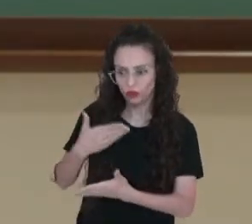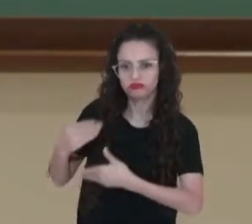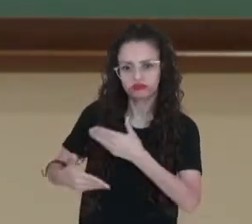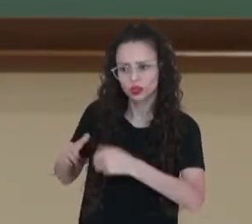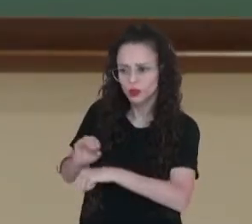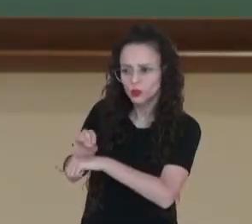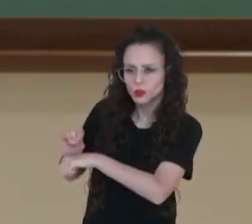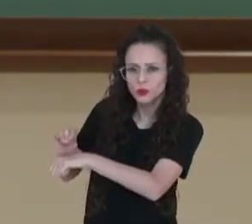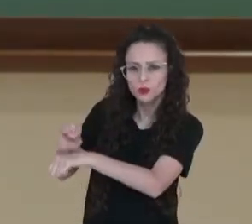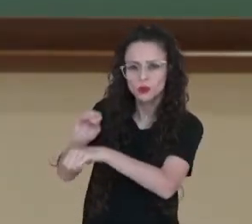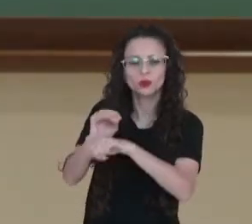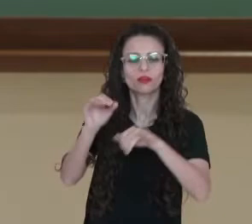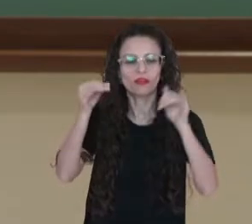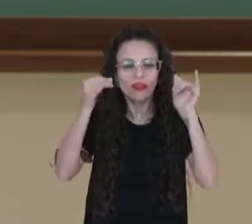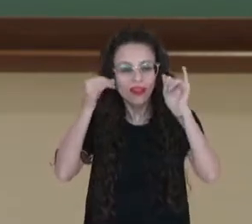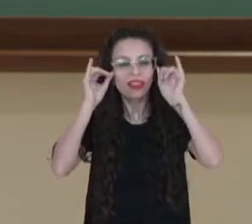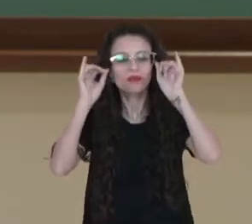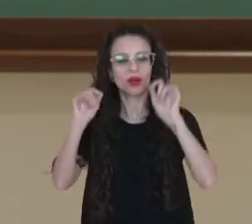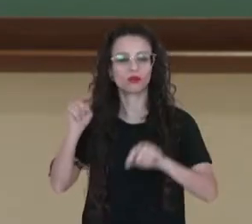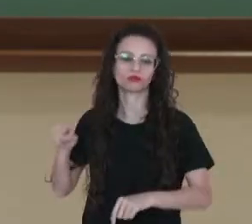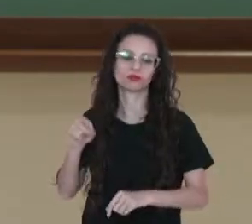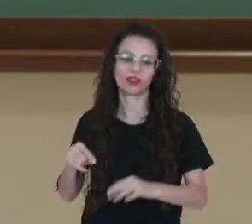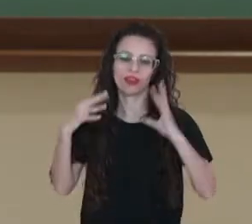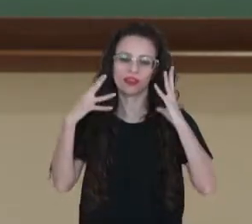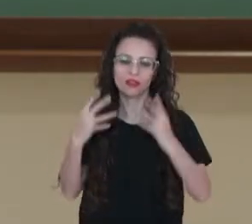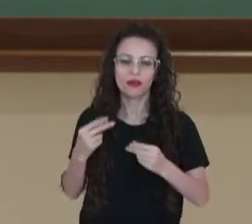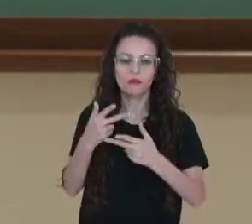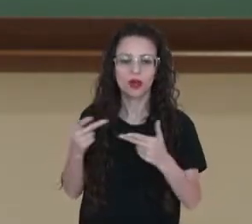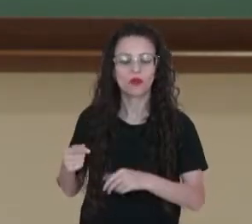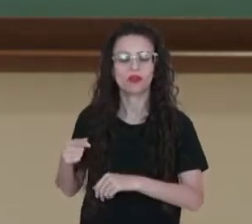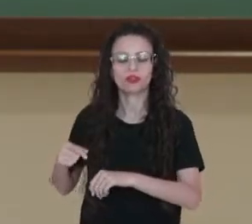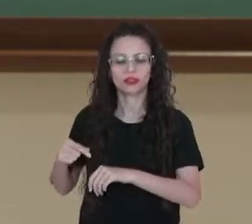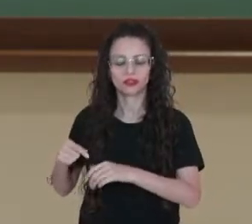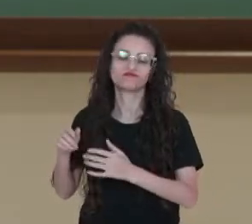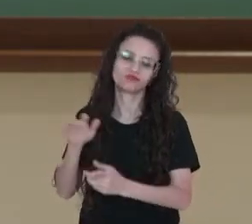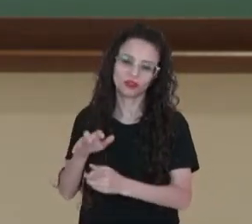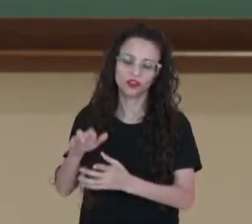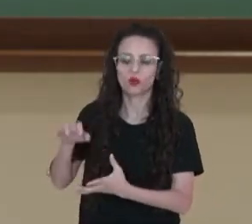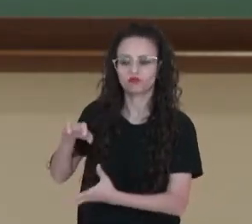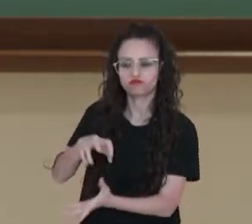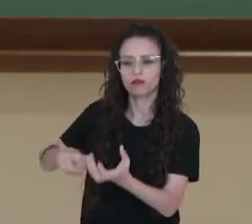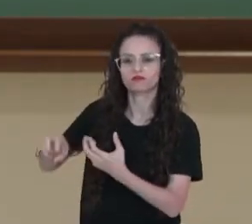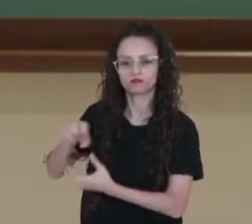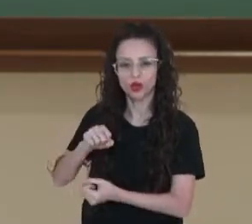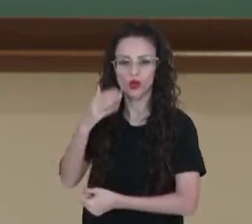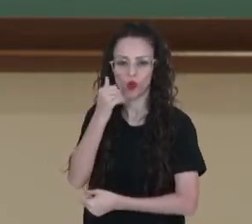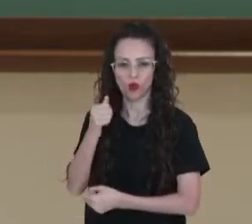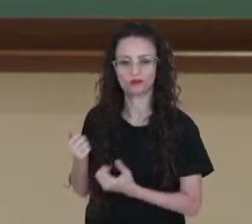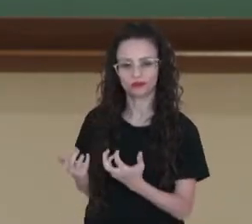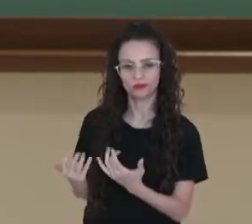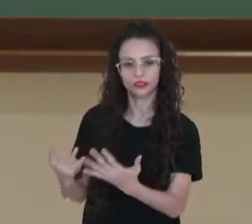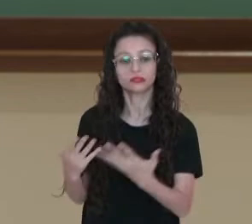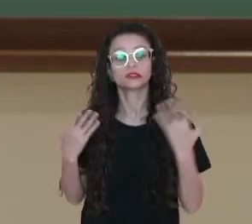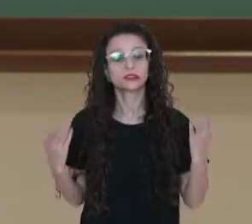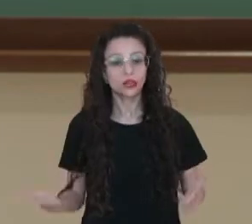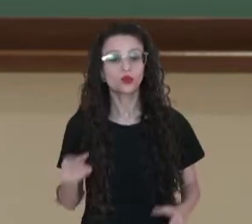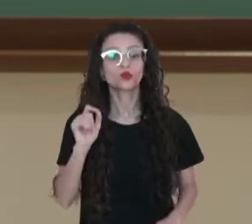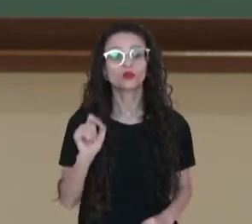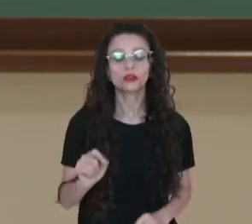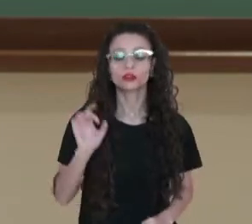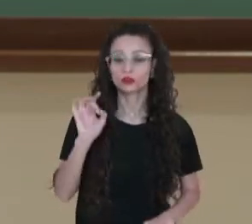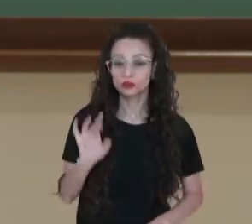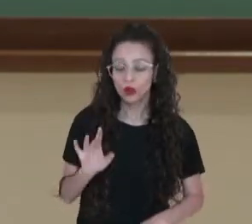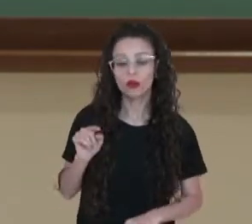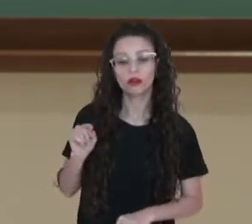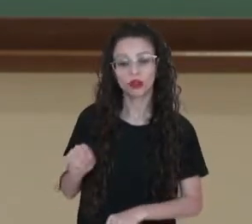se desenvolver, como o animal acabava interferindo, comendo as produções agrícolas, então foi determinado que só se